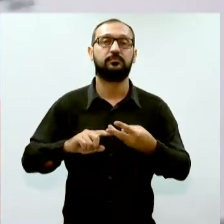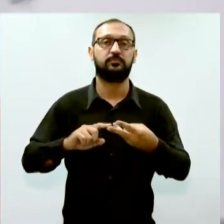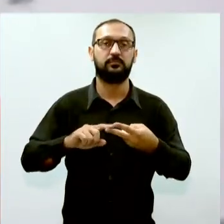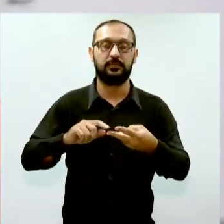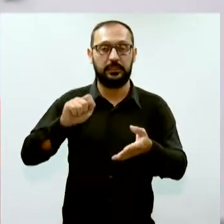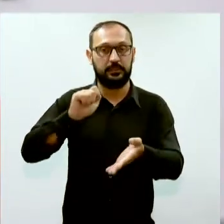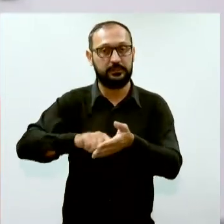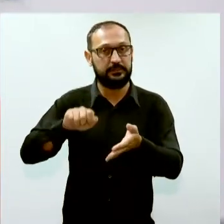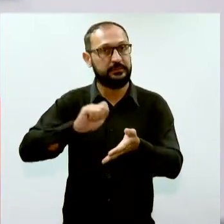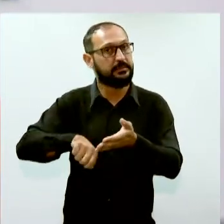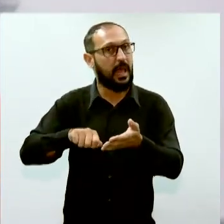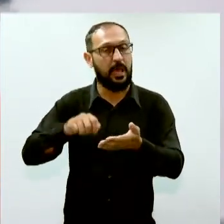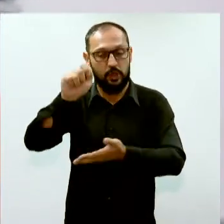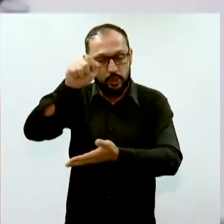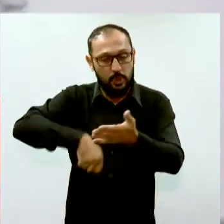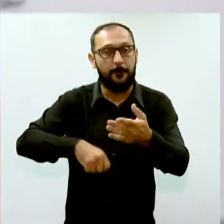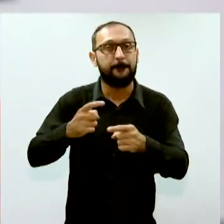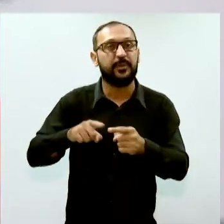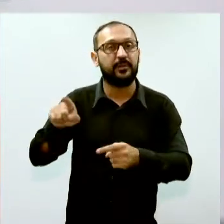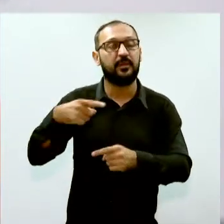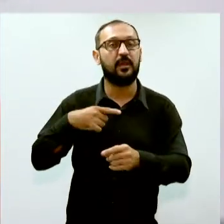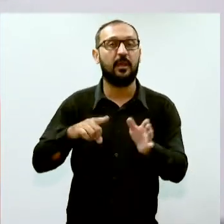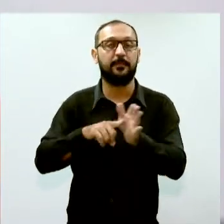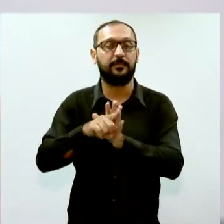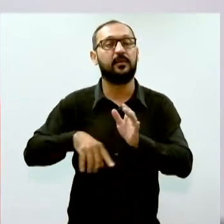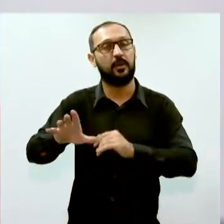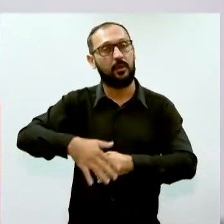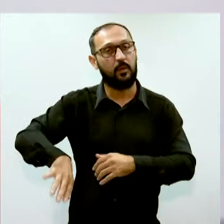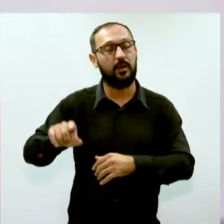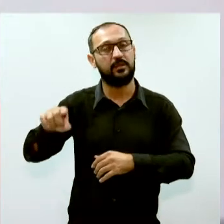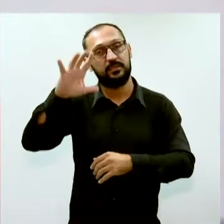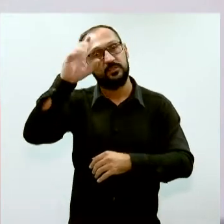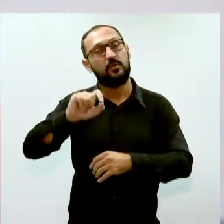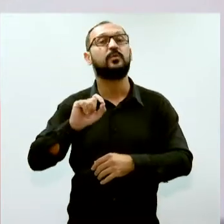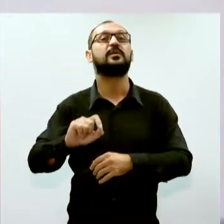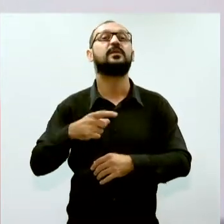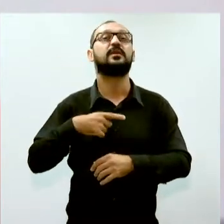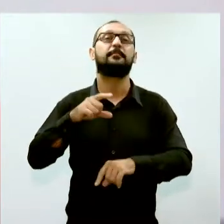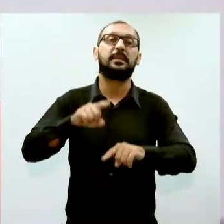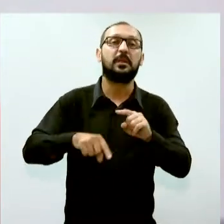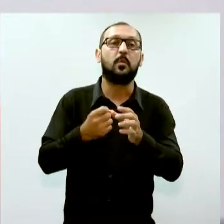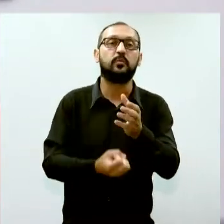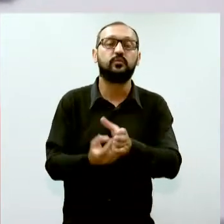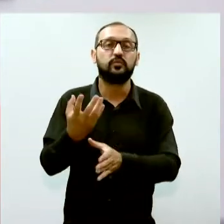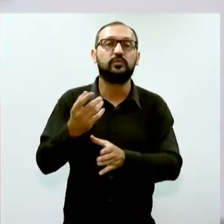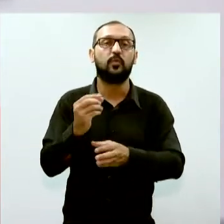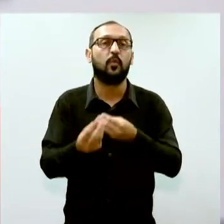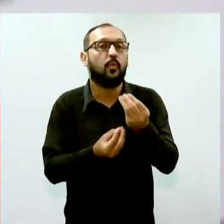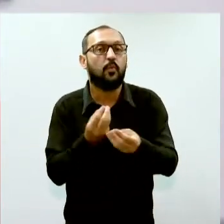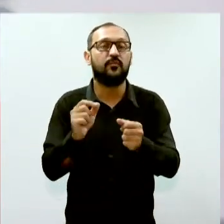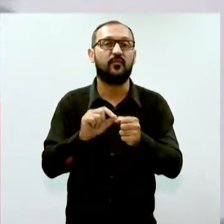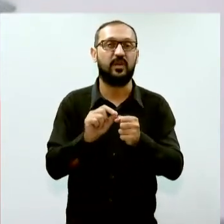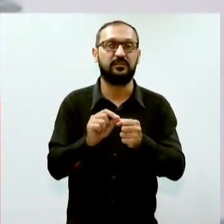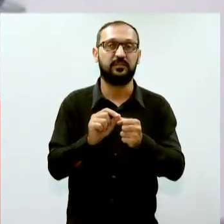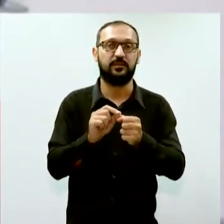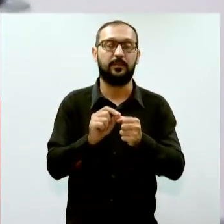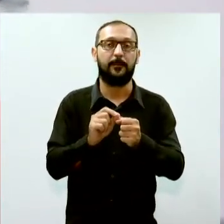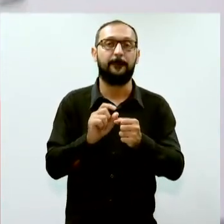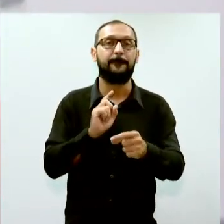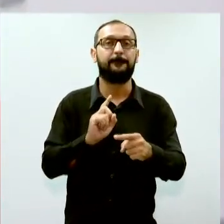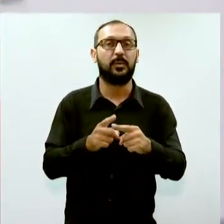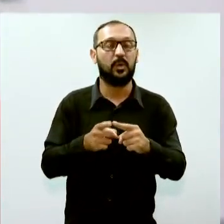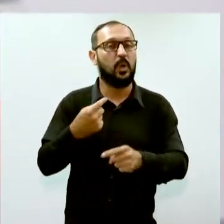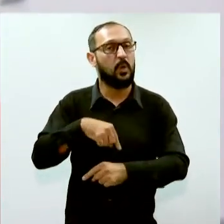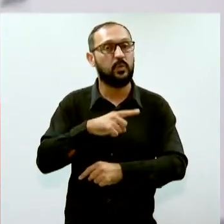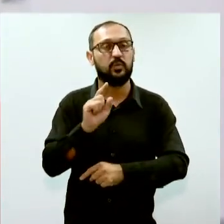a autoria desses materiais, porque são consultas locais. Eles que decidem o que vai ser produzido, como que vai ser produzido, porque